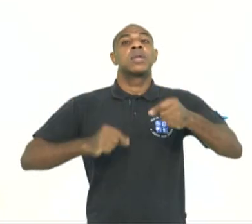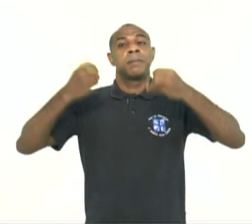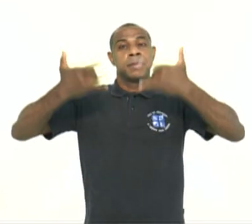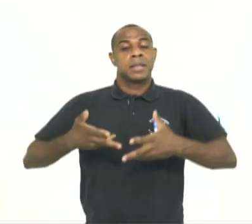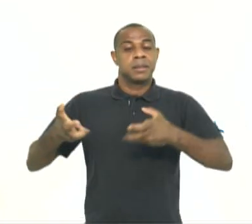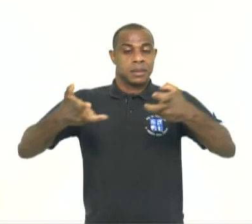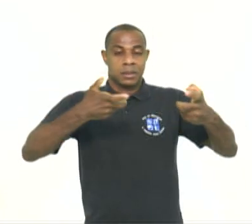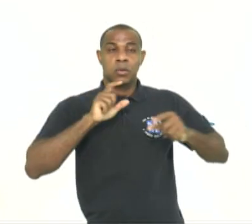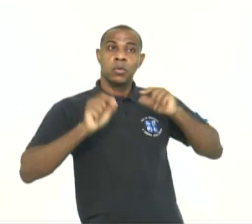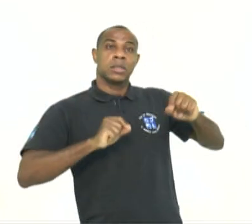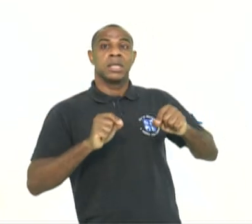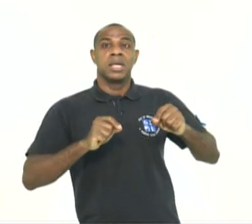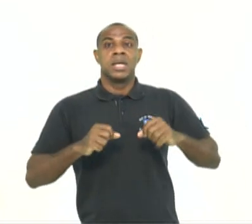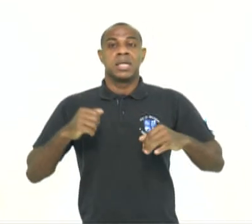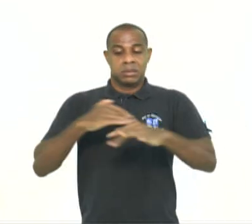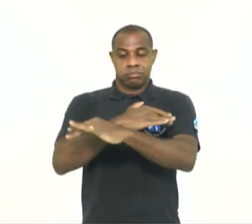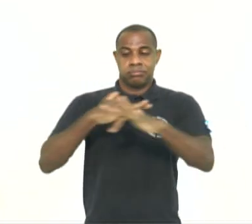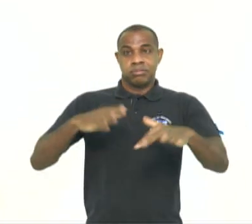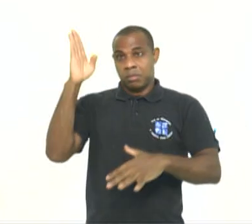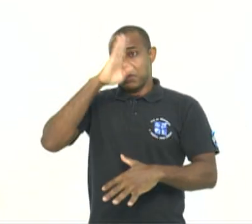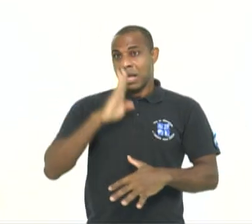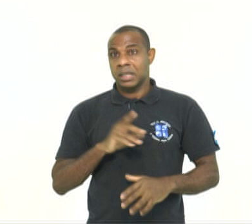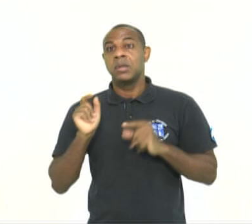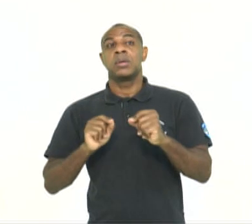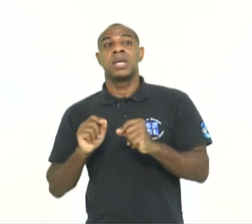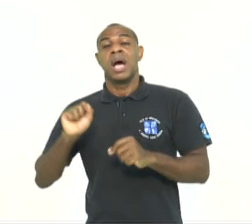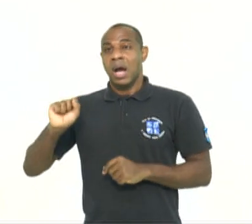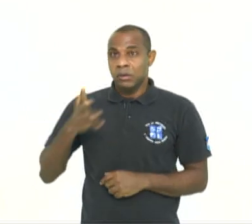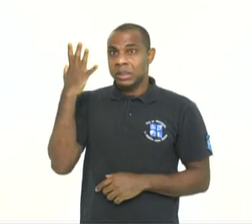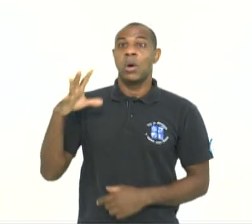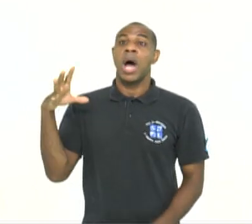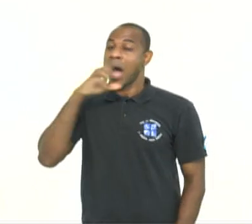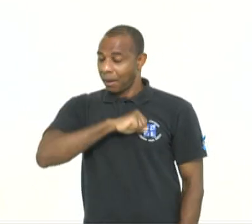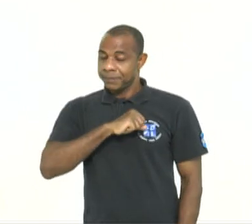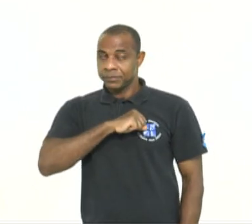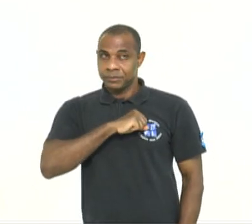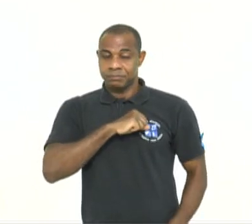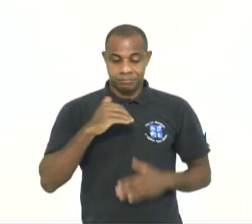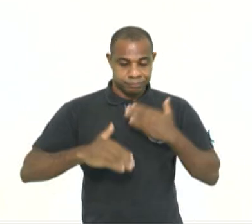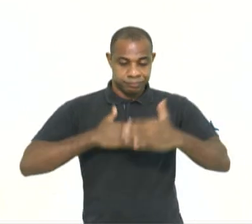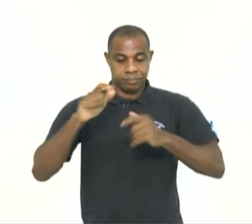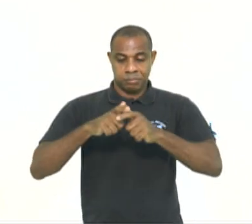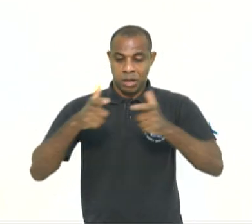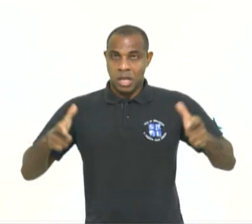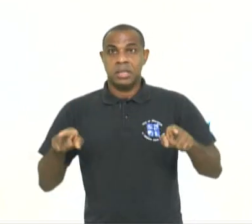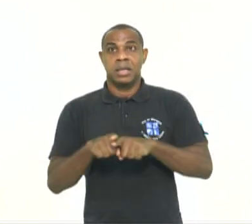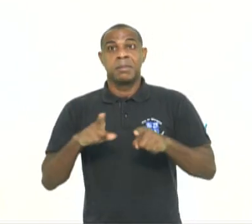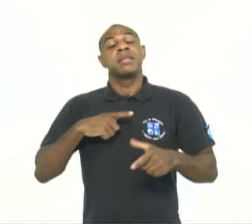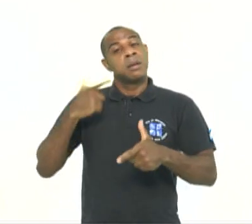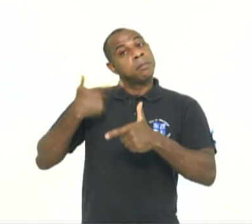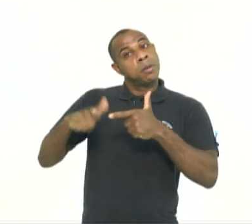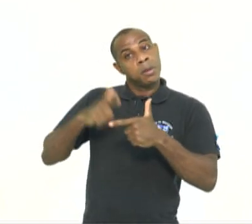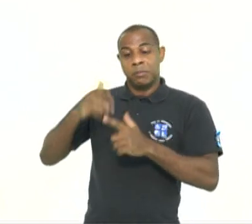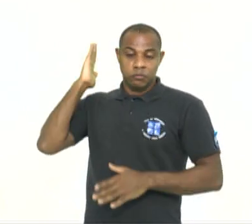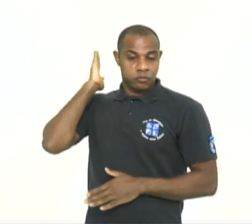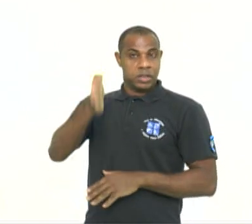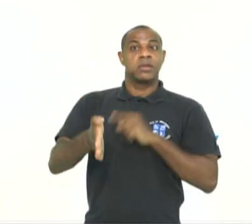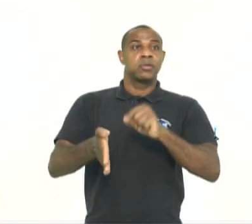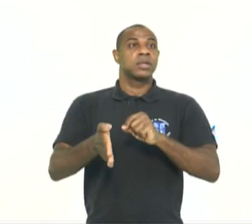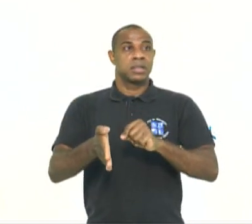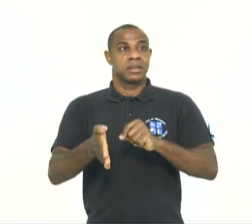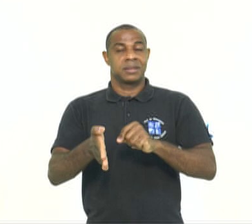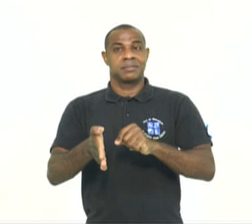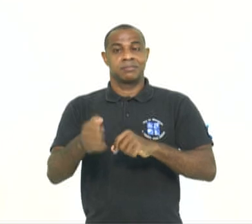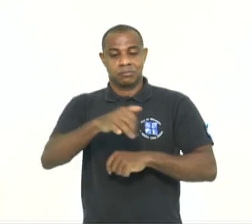percebeu que a urbanização brasileira ela aconteceu muito rápida e trouxe consequências diretas para quem vive